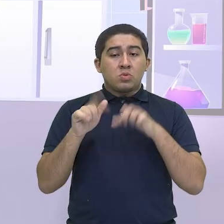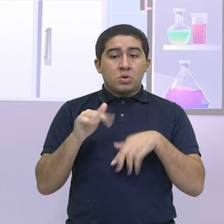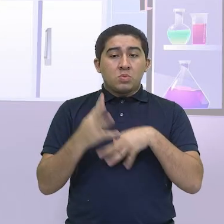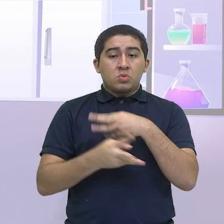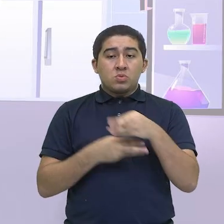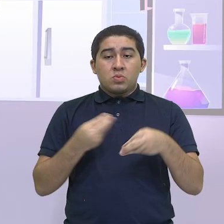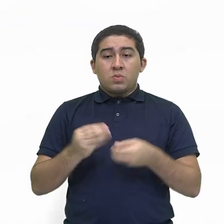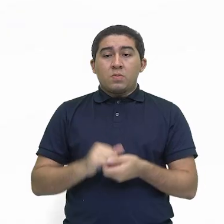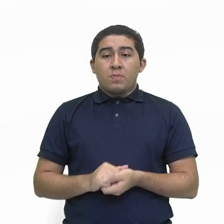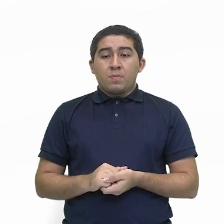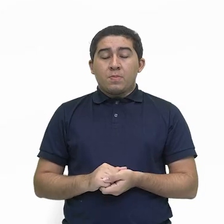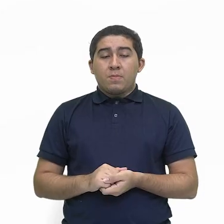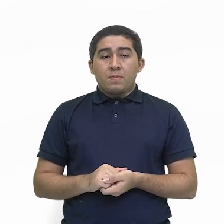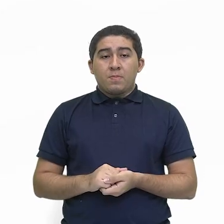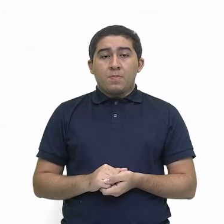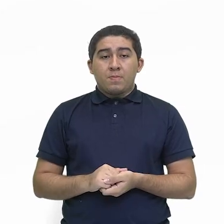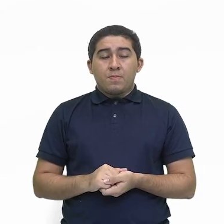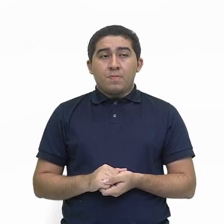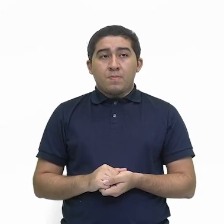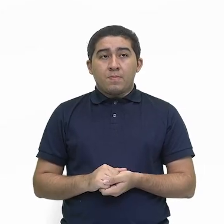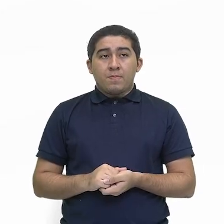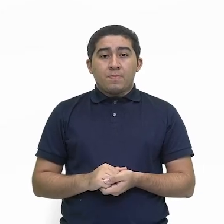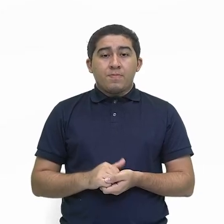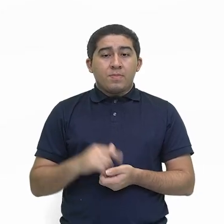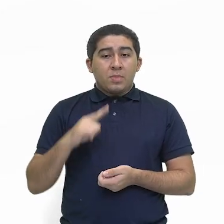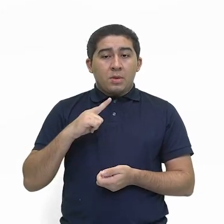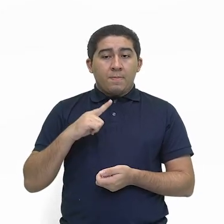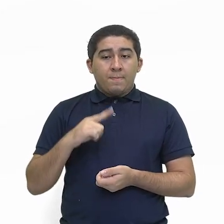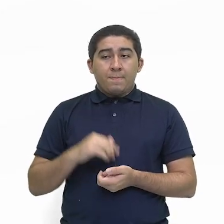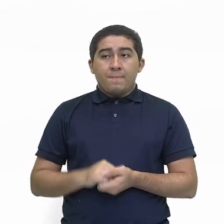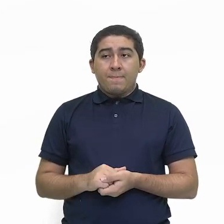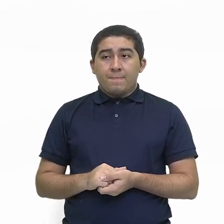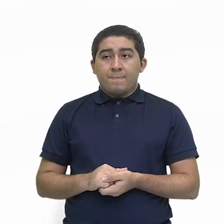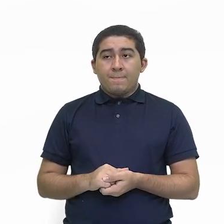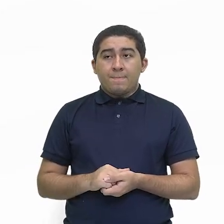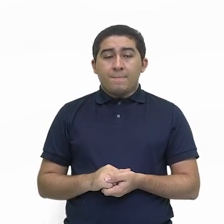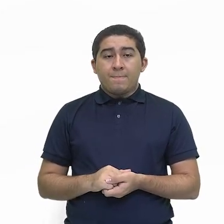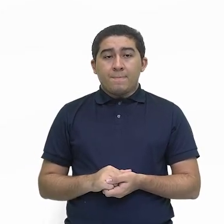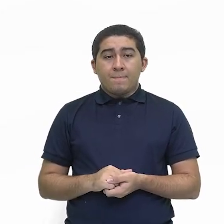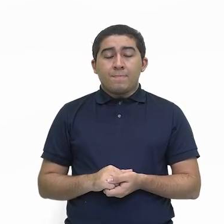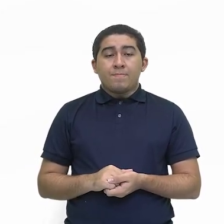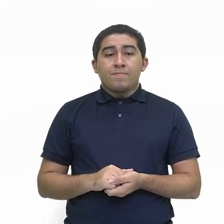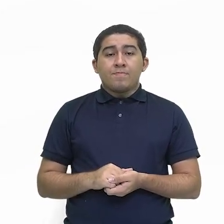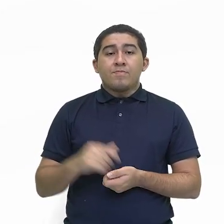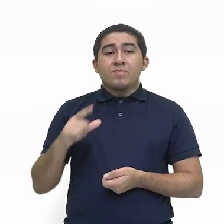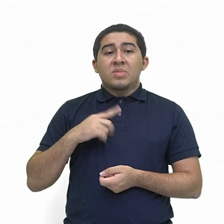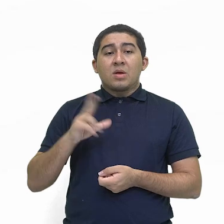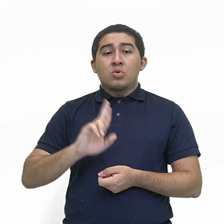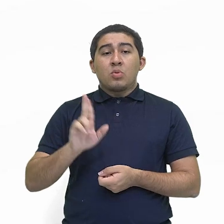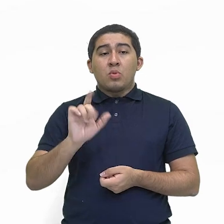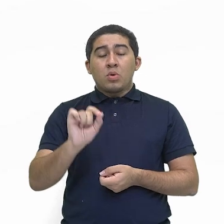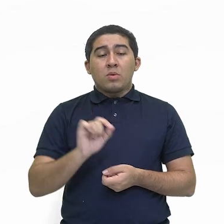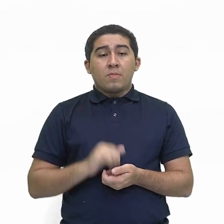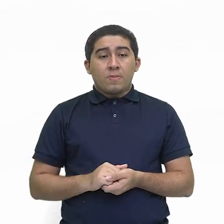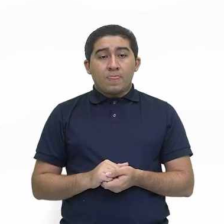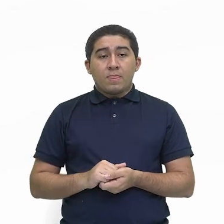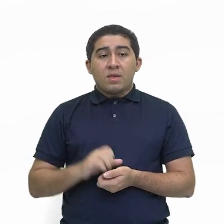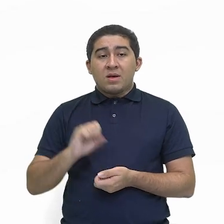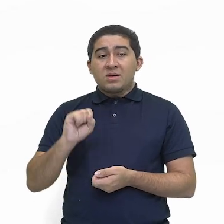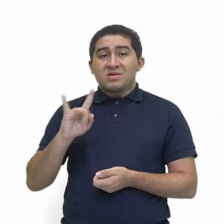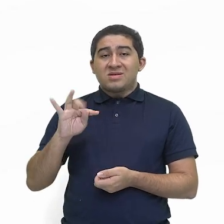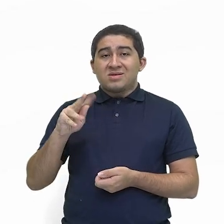reações químicas. Então, nós temos a reação química chamada de síntese